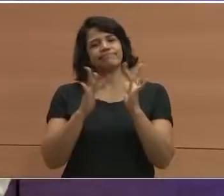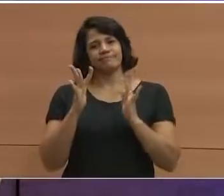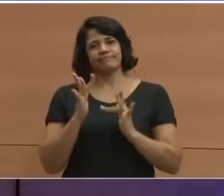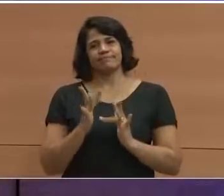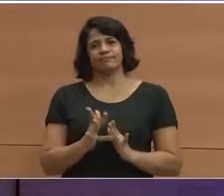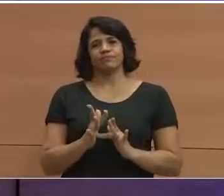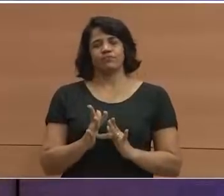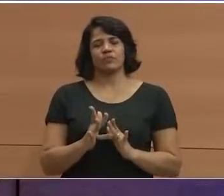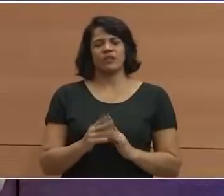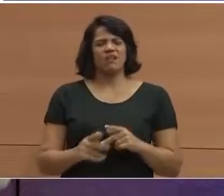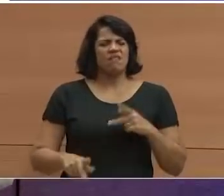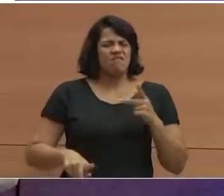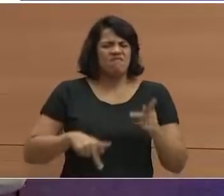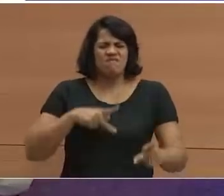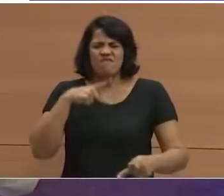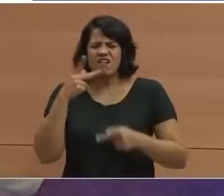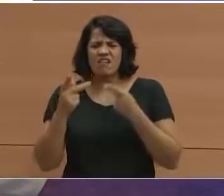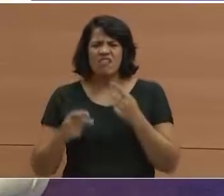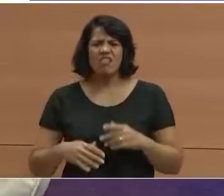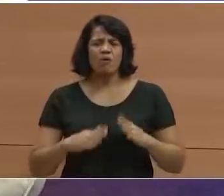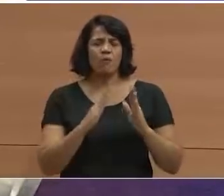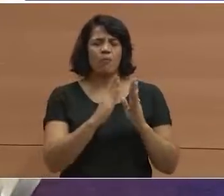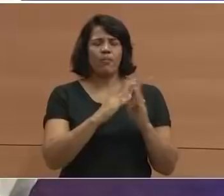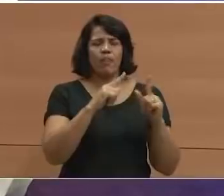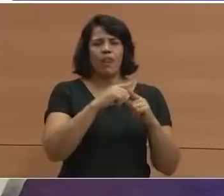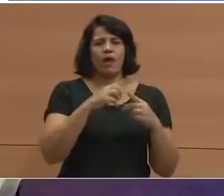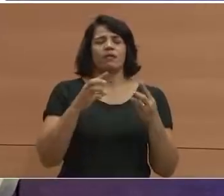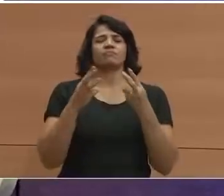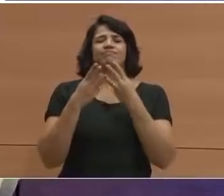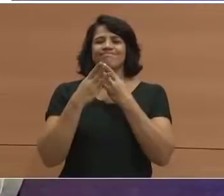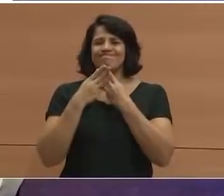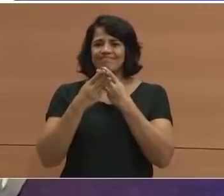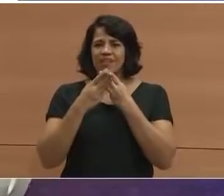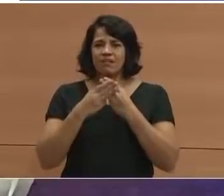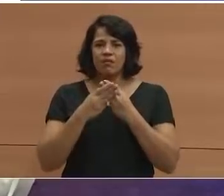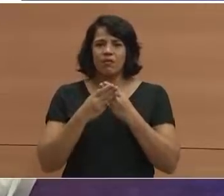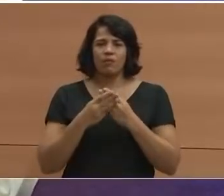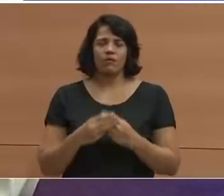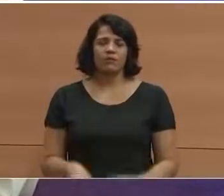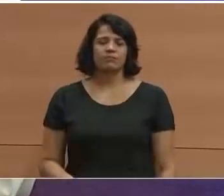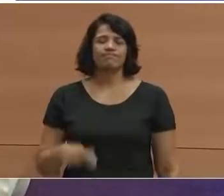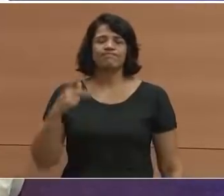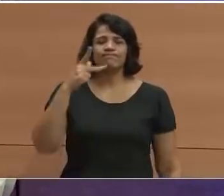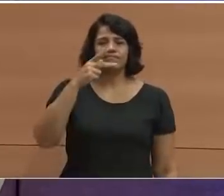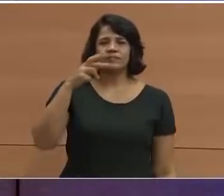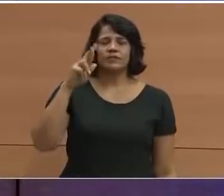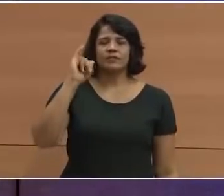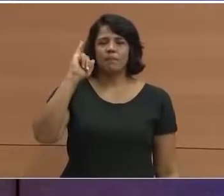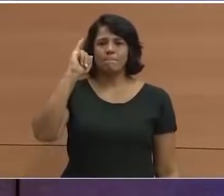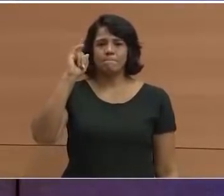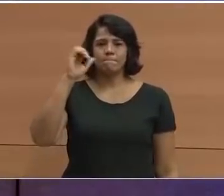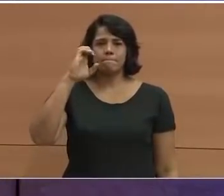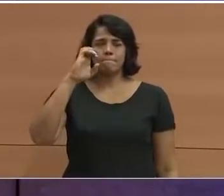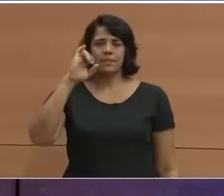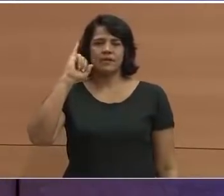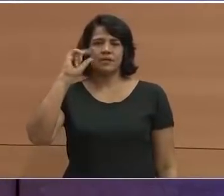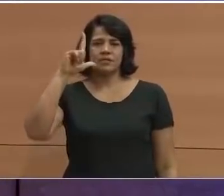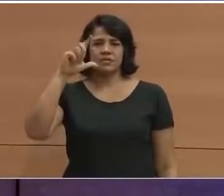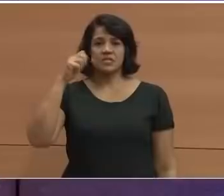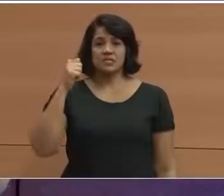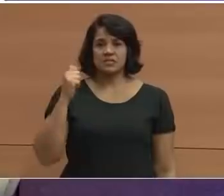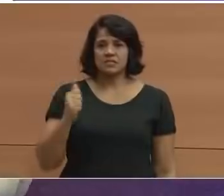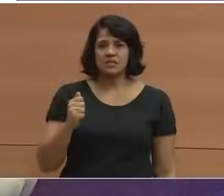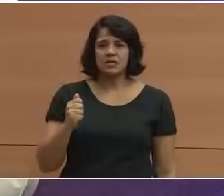sinagoga. Ouvindo, porém, Priscila e Áquila, tomaram-no consigo e com mais